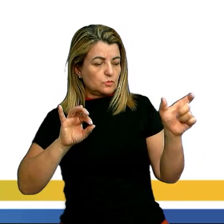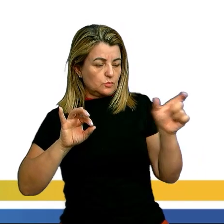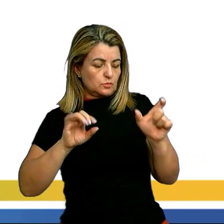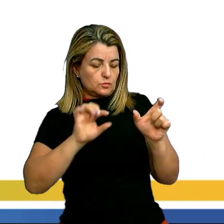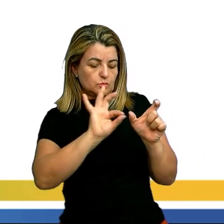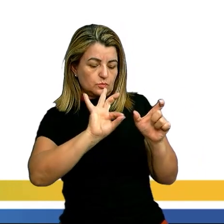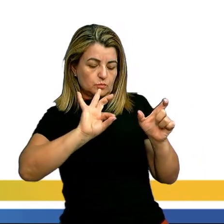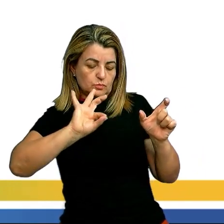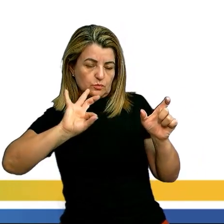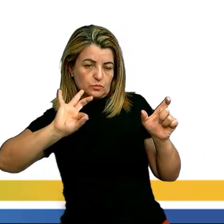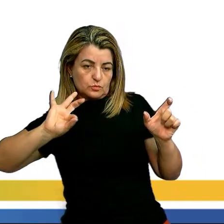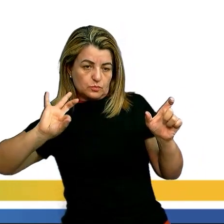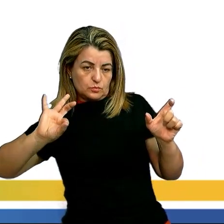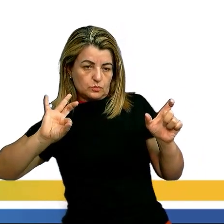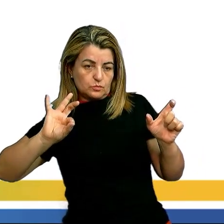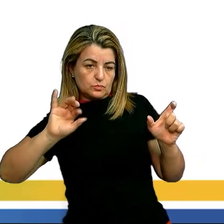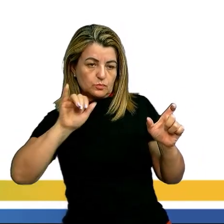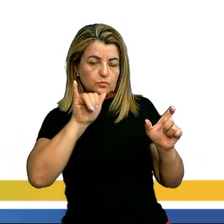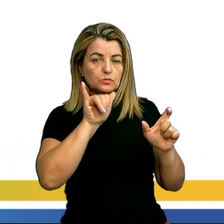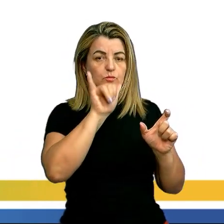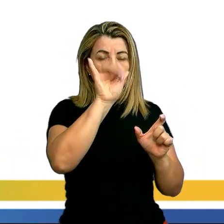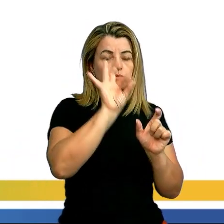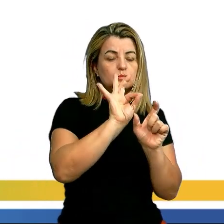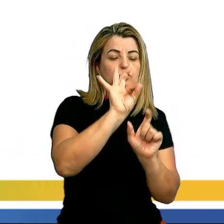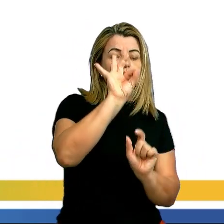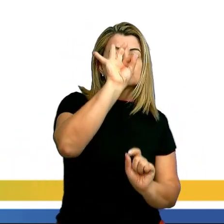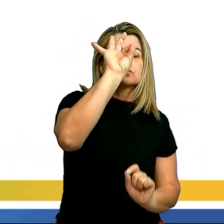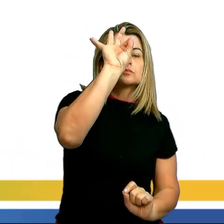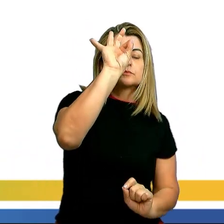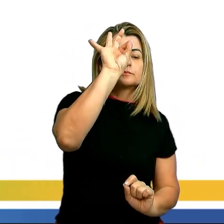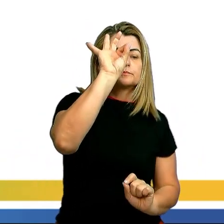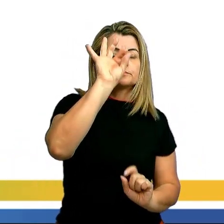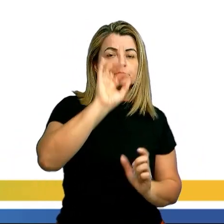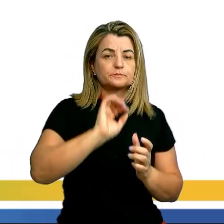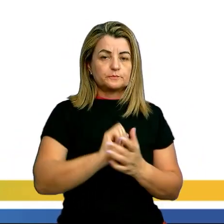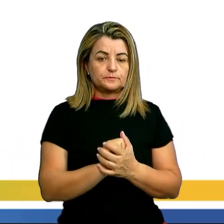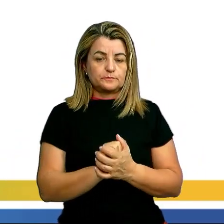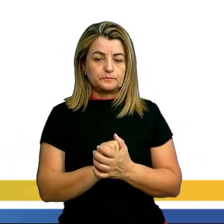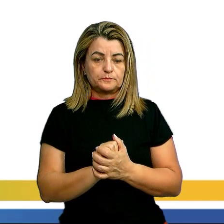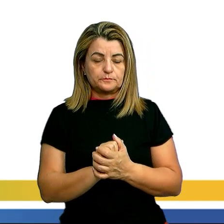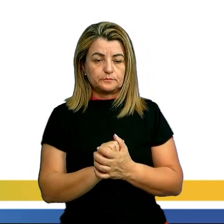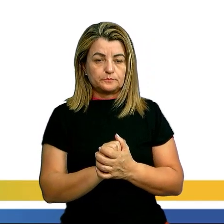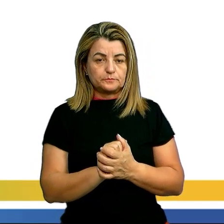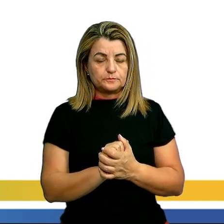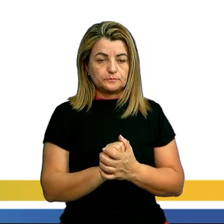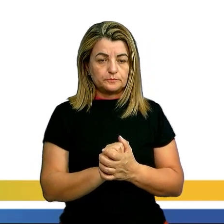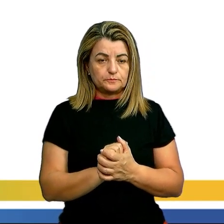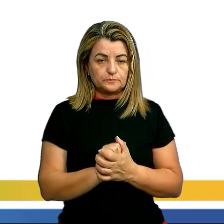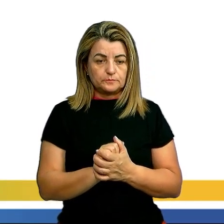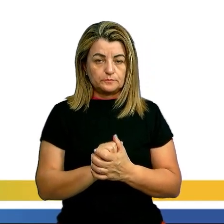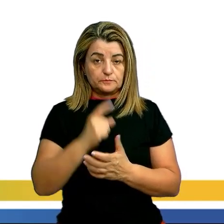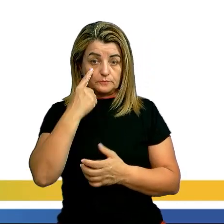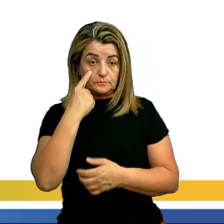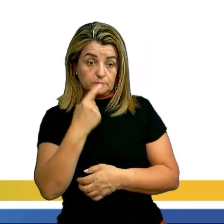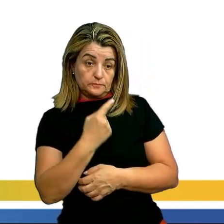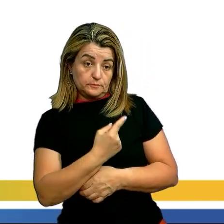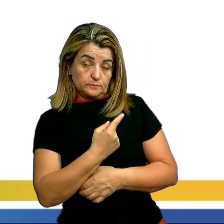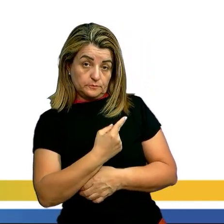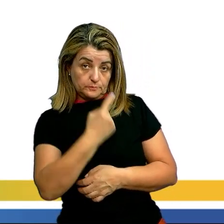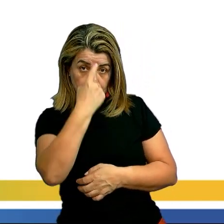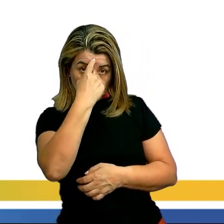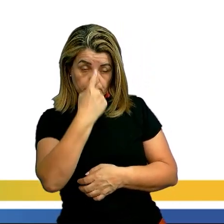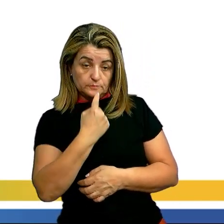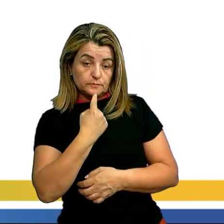vertical a nova fórmula de temperatura, de Delisle, ok? Observe